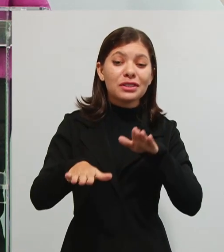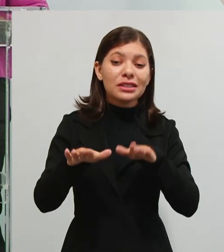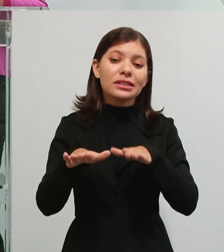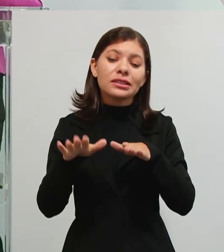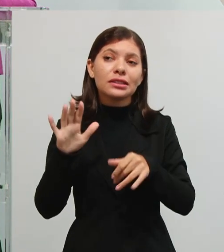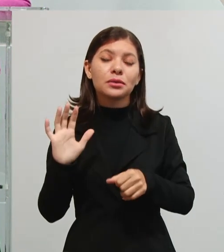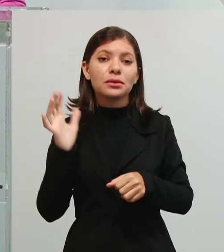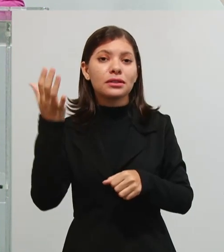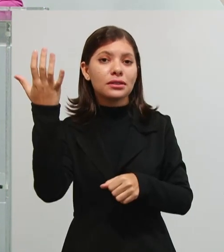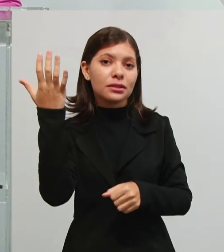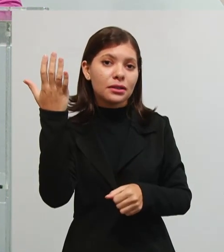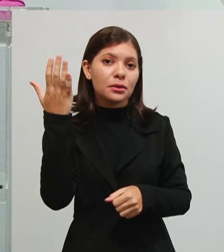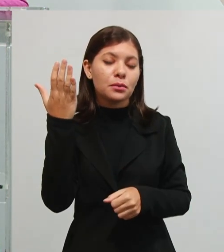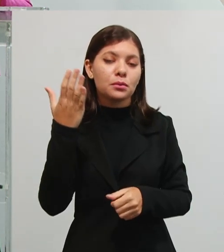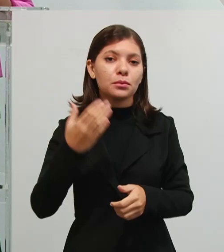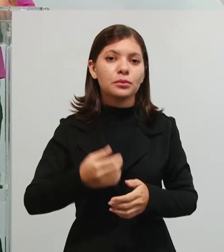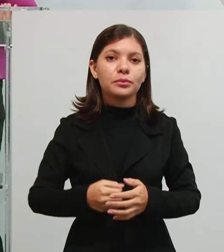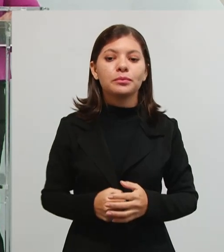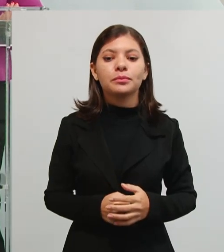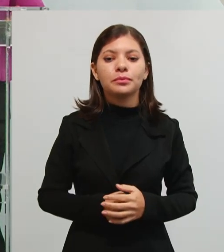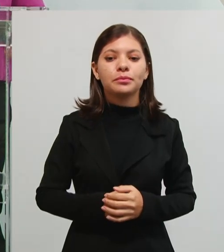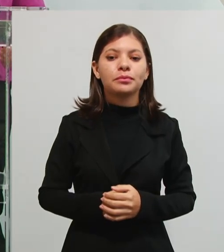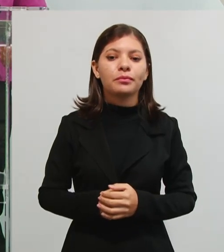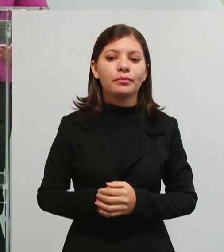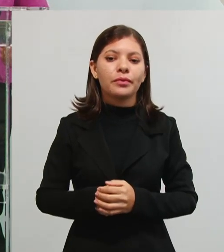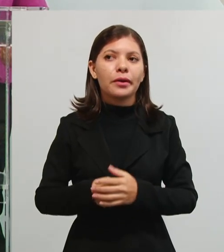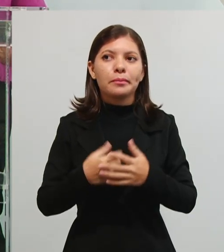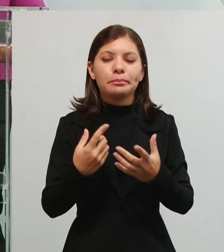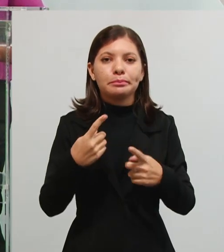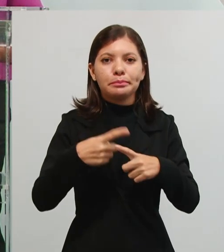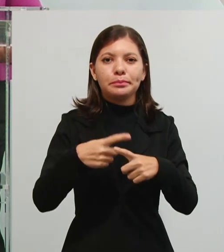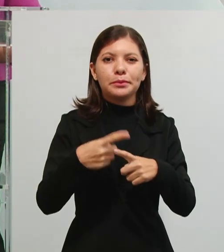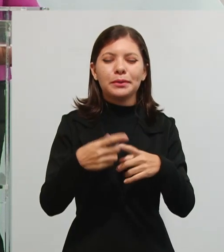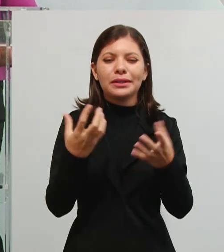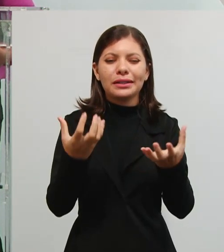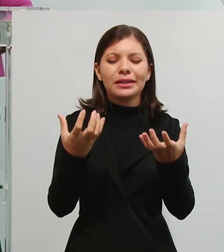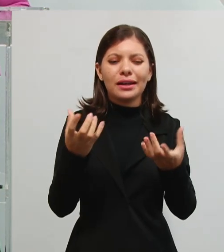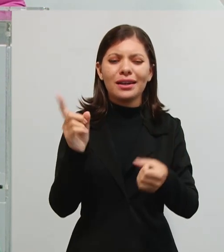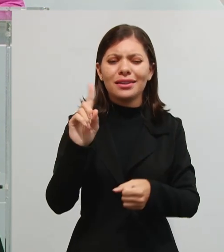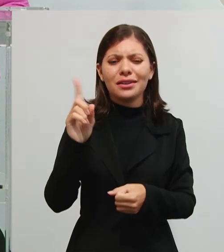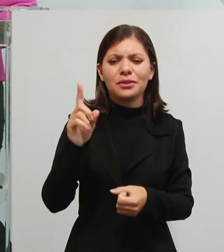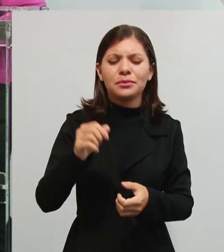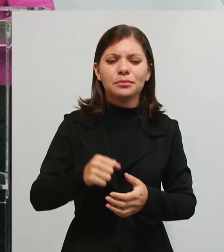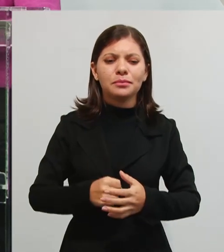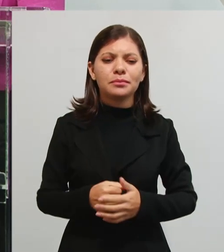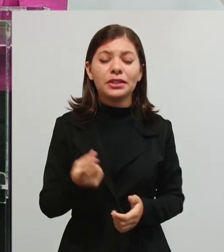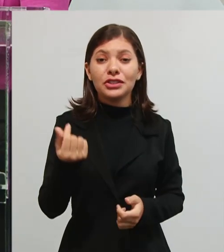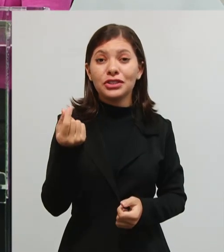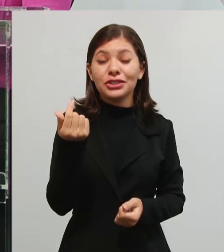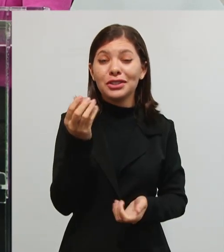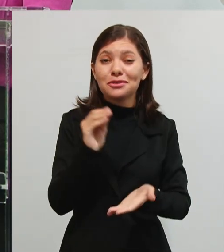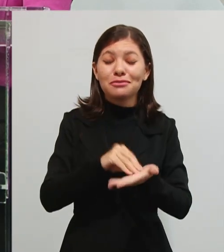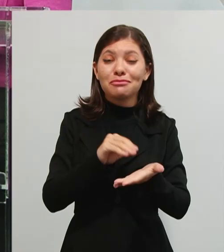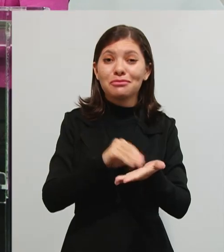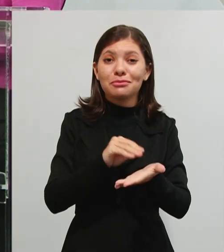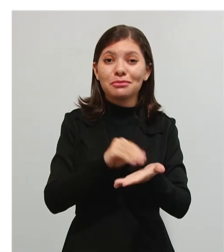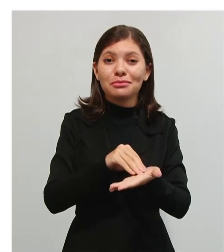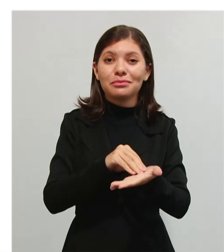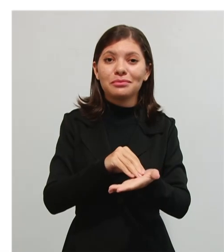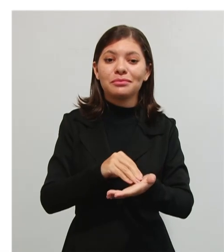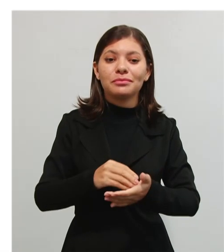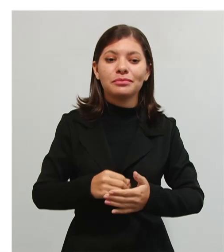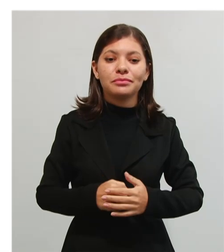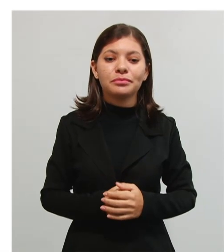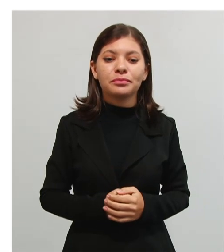Nem sempre a pessoa que está devendo porque ela quer. Tudo bem? Então, vamos lá.